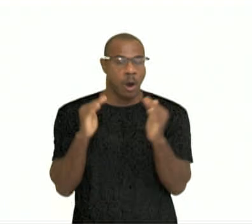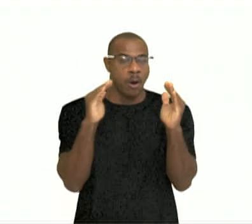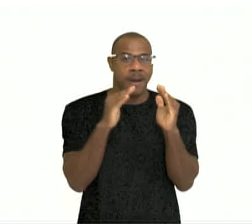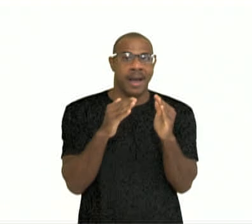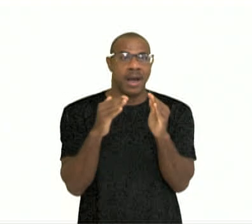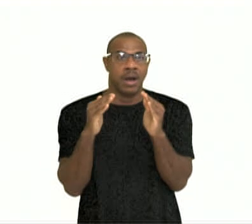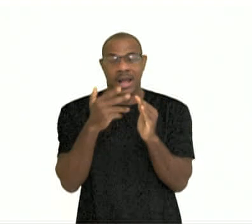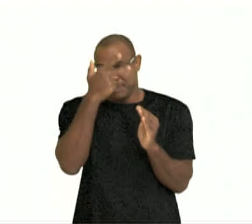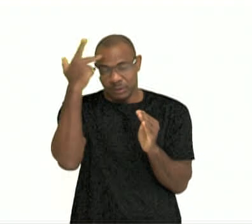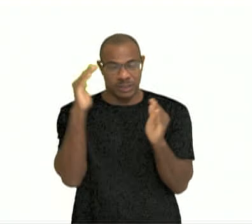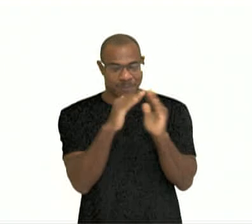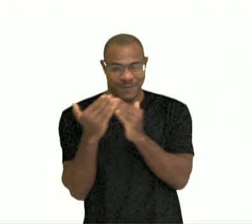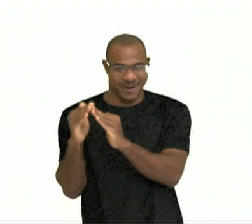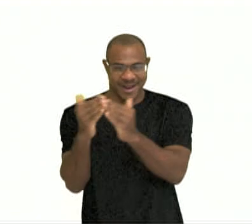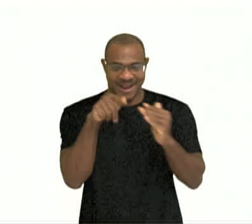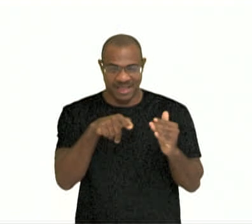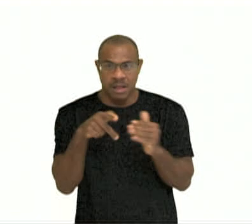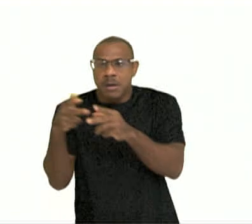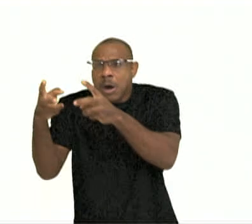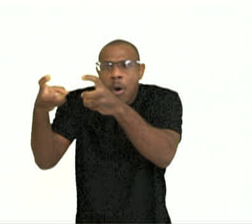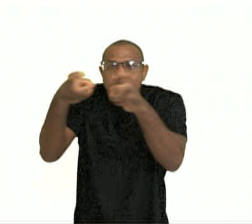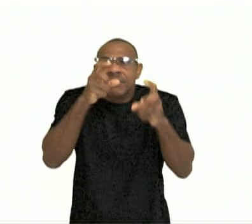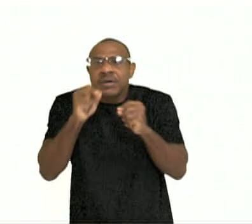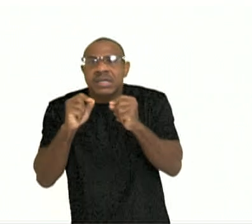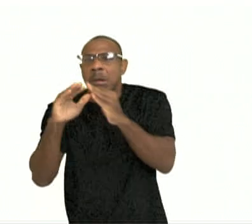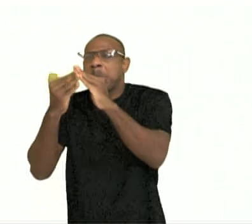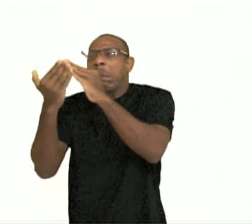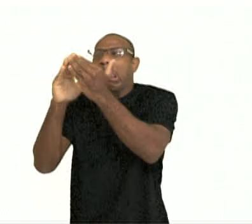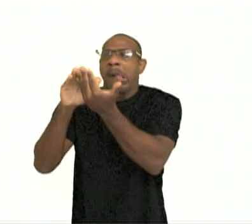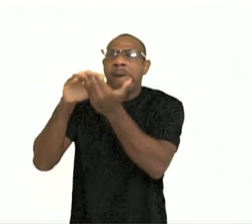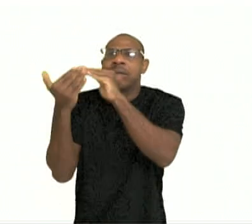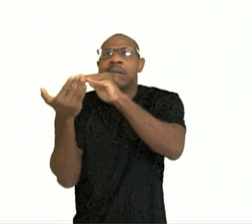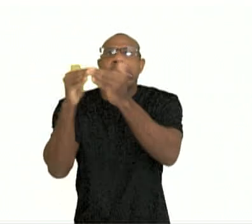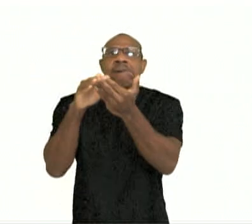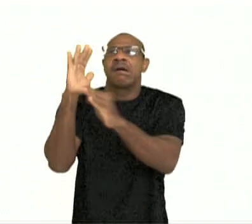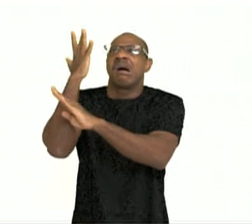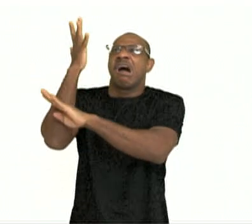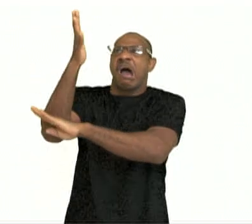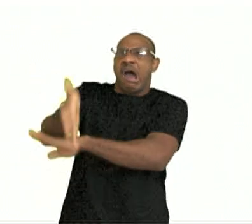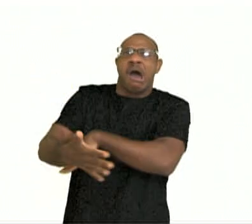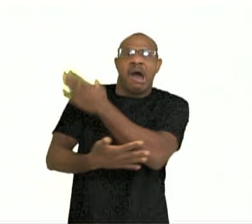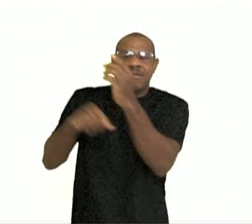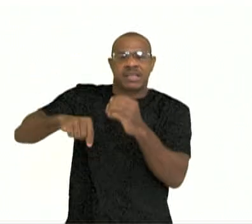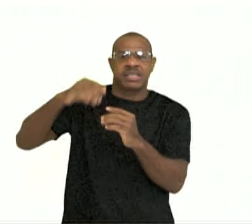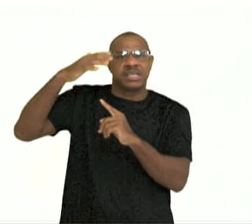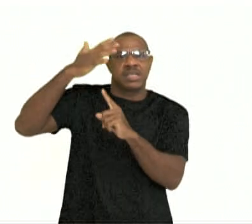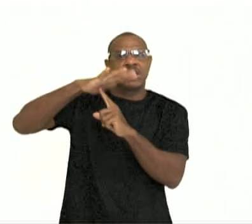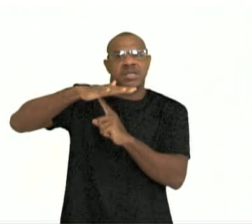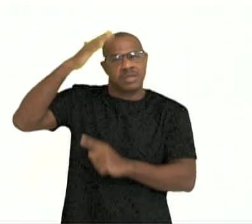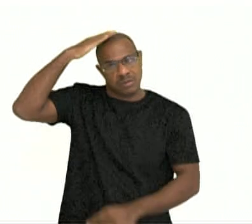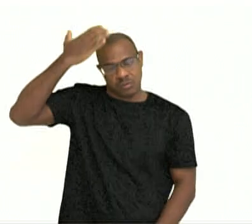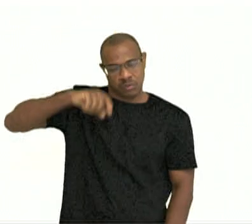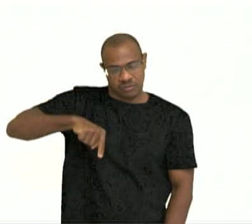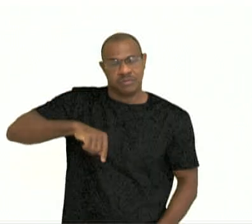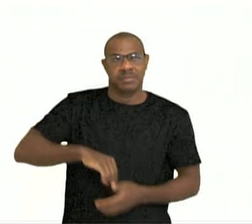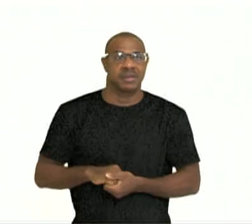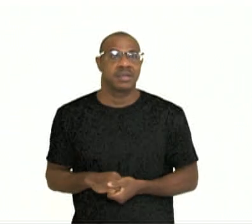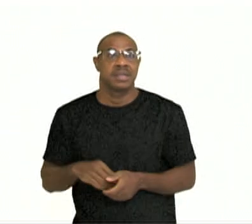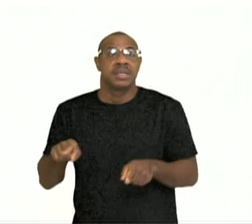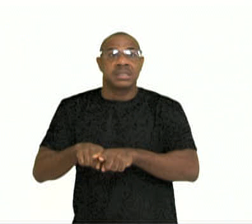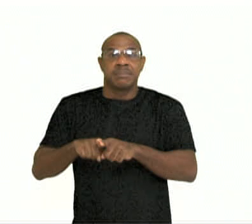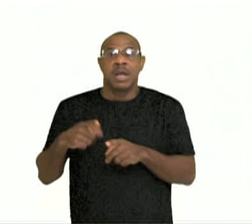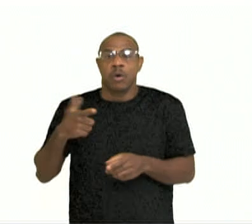Moradores registraram destelhamento de casas e quedas de árvore em Curitiba, em municípios do